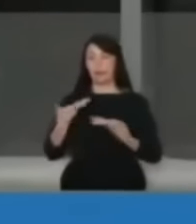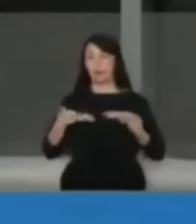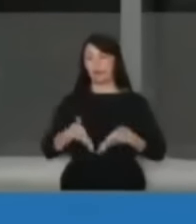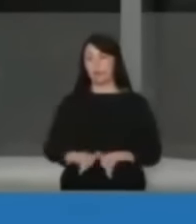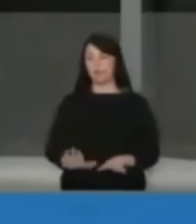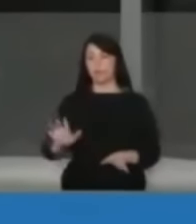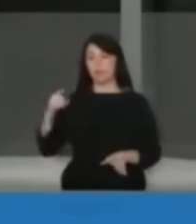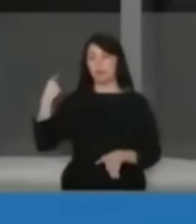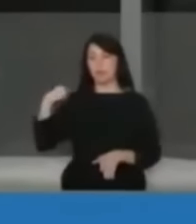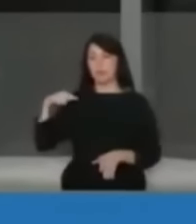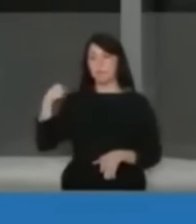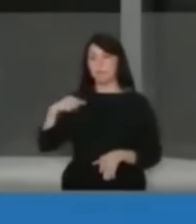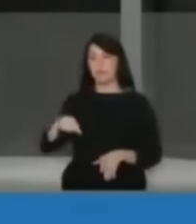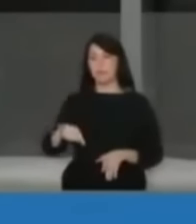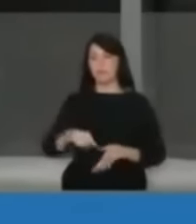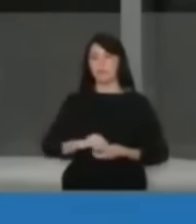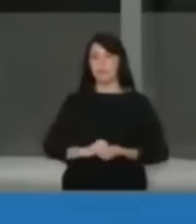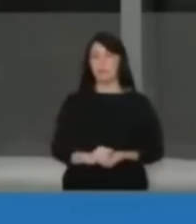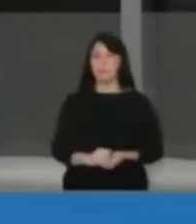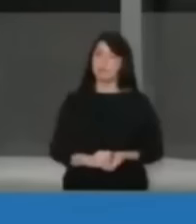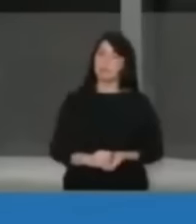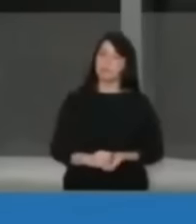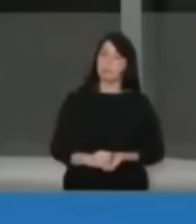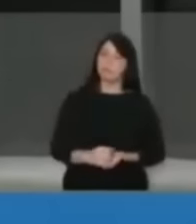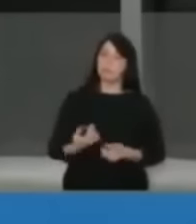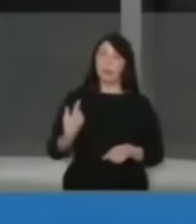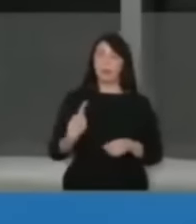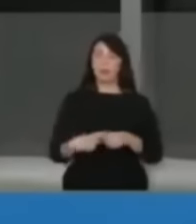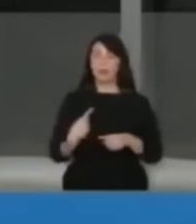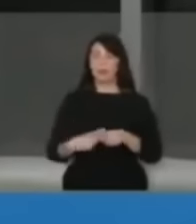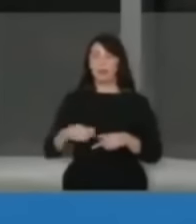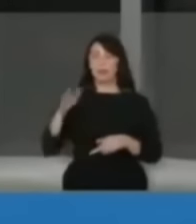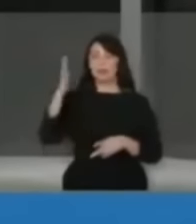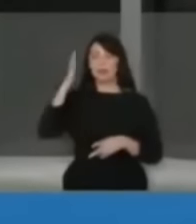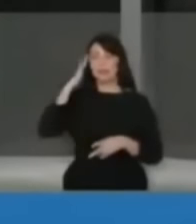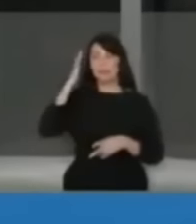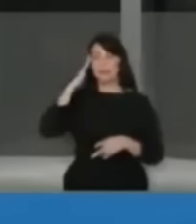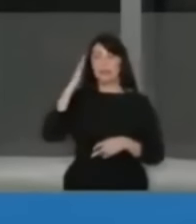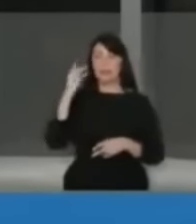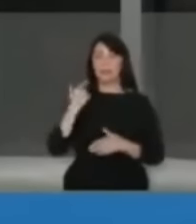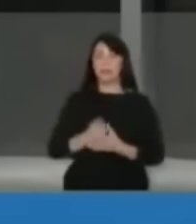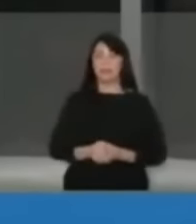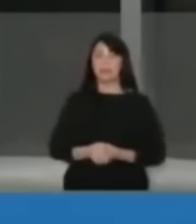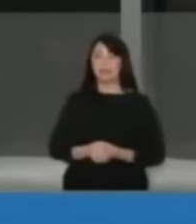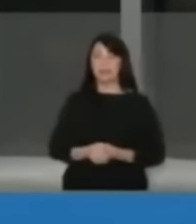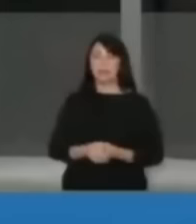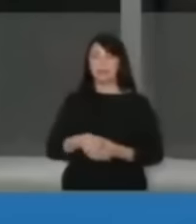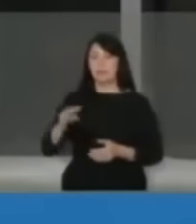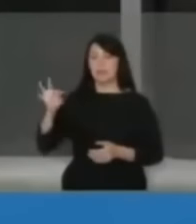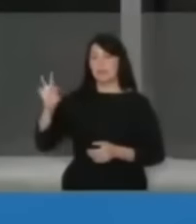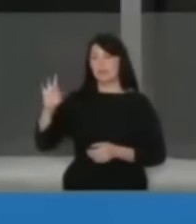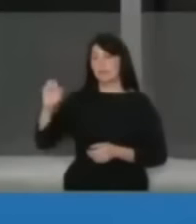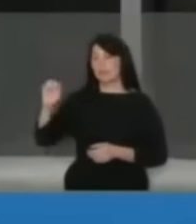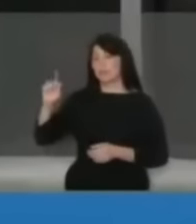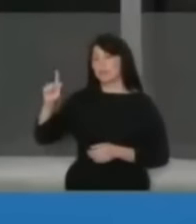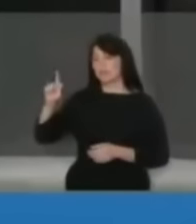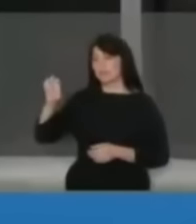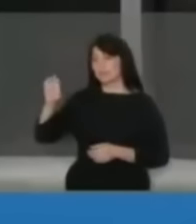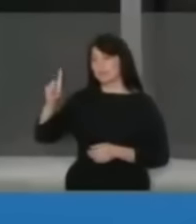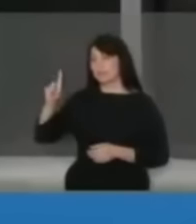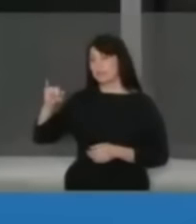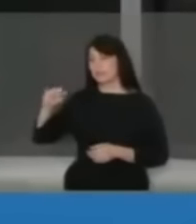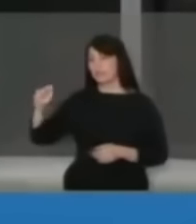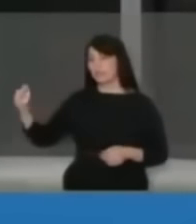Vossa Excelência um pouco de tempo a mais, porque sei o que são tragédias. A tragédia de Mariana e de Brumadinho foram